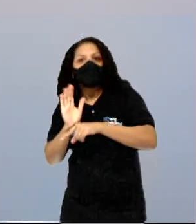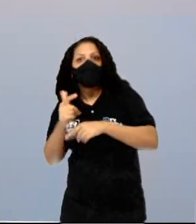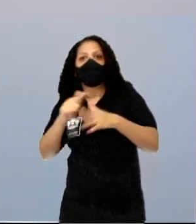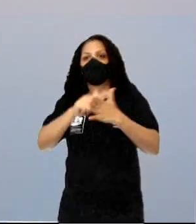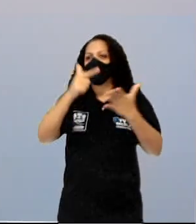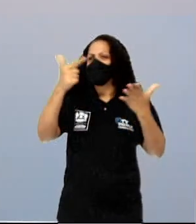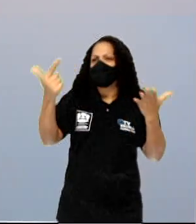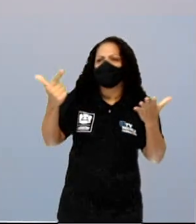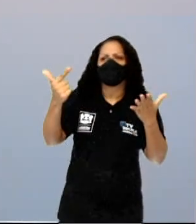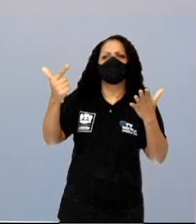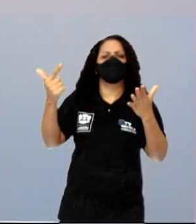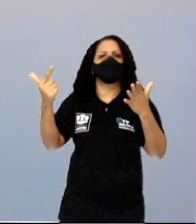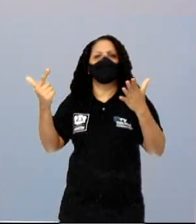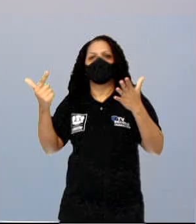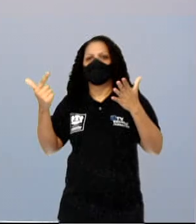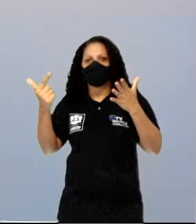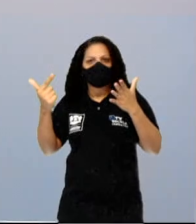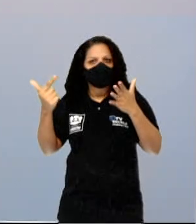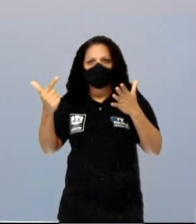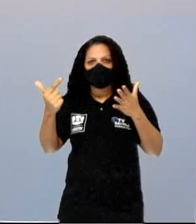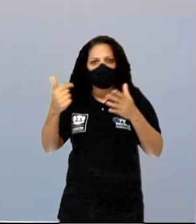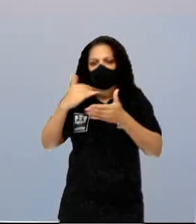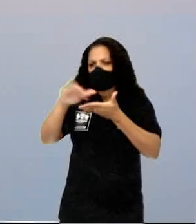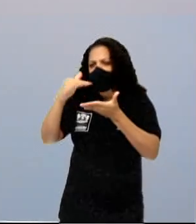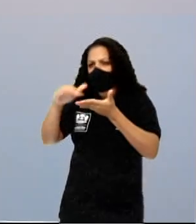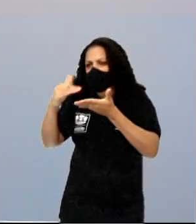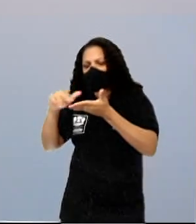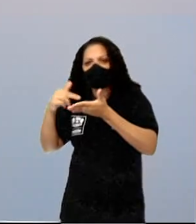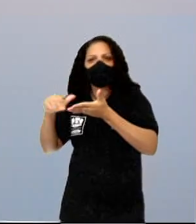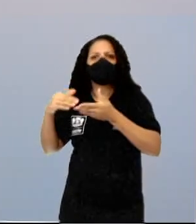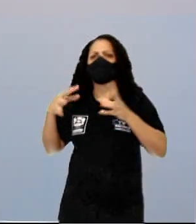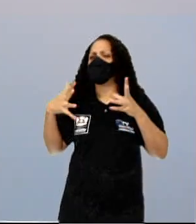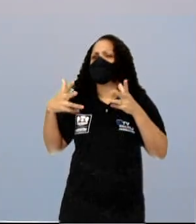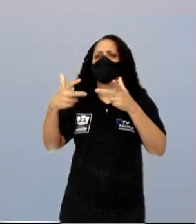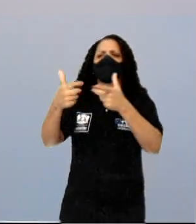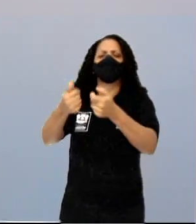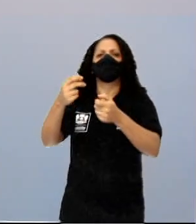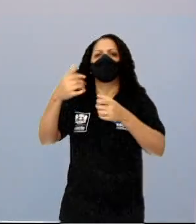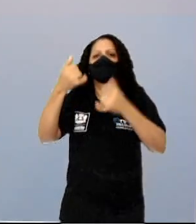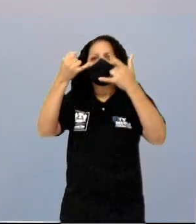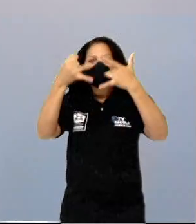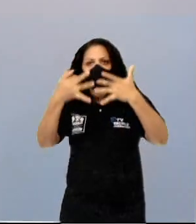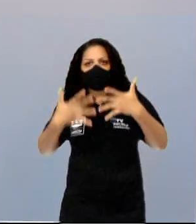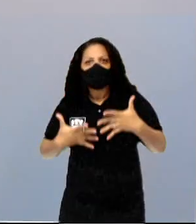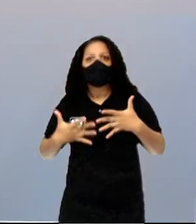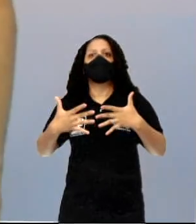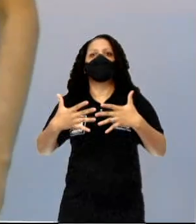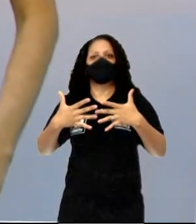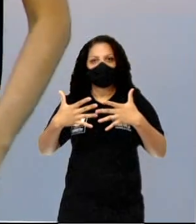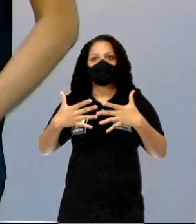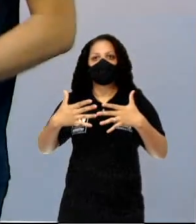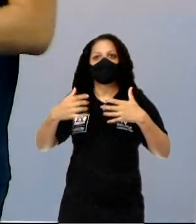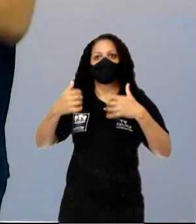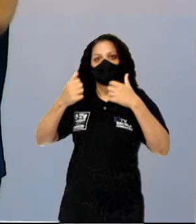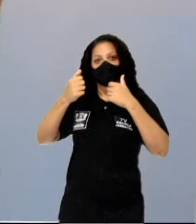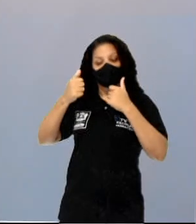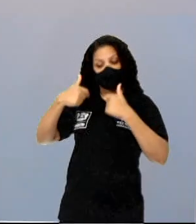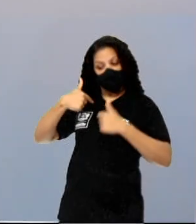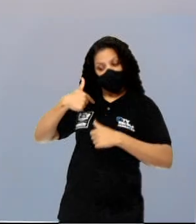panfletos, tudo que construísse uma imagem positiva de Vargas, tá? O segundo ponto a se destacar é a